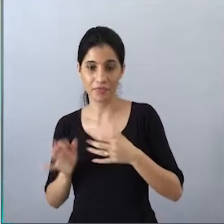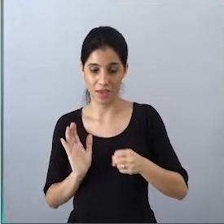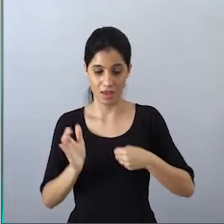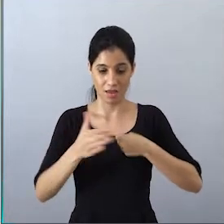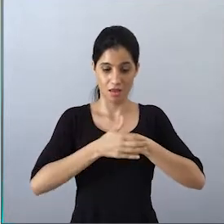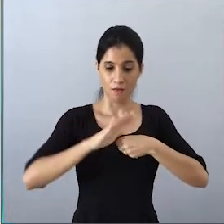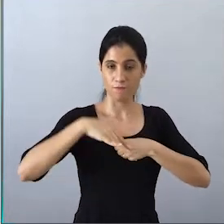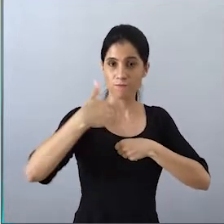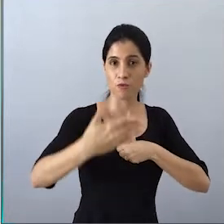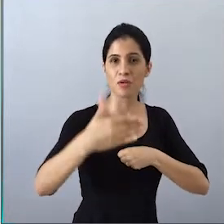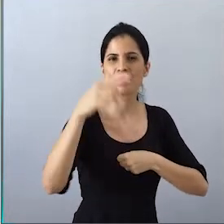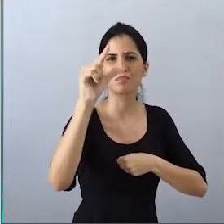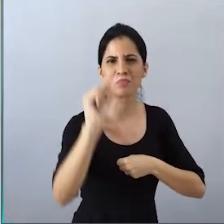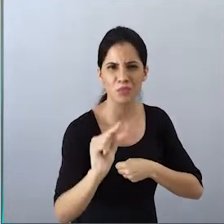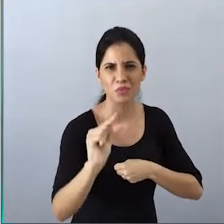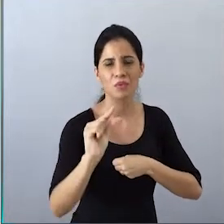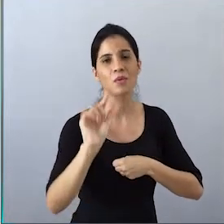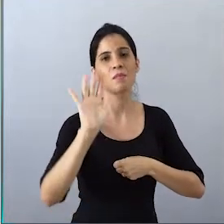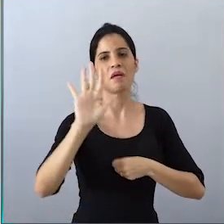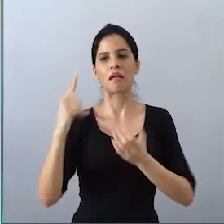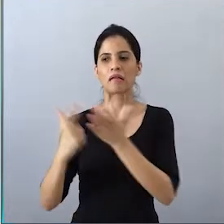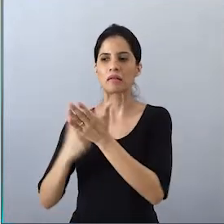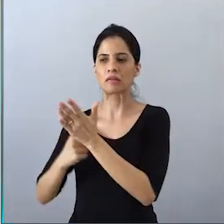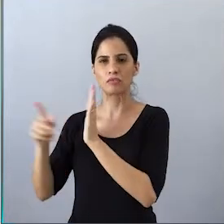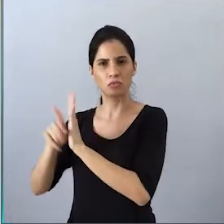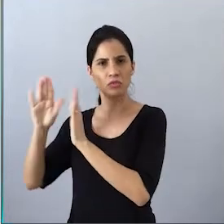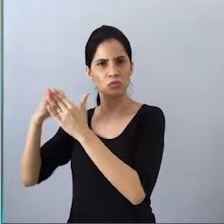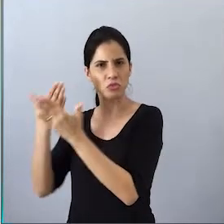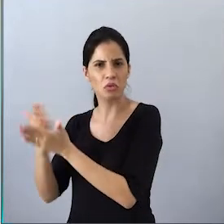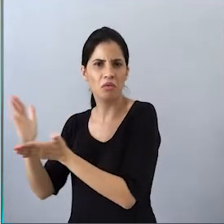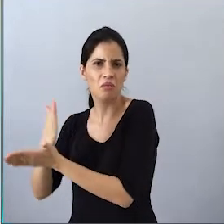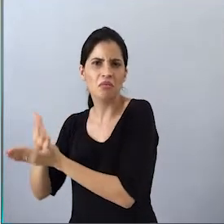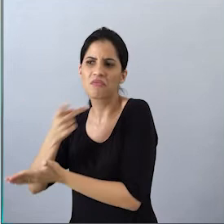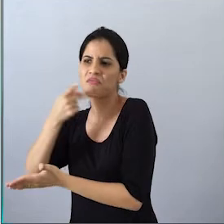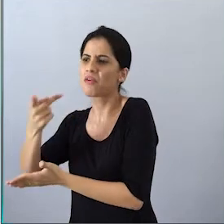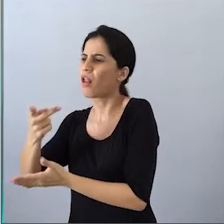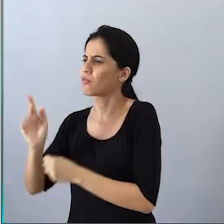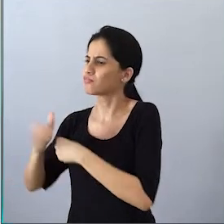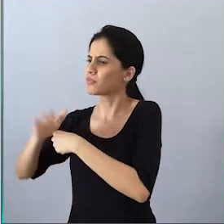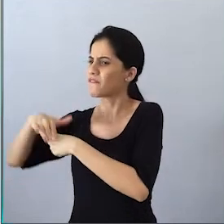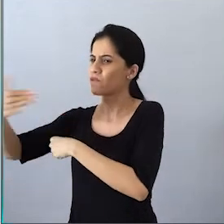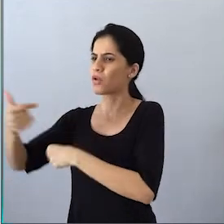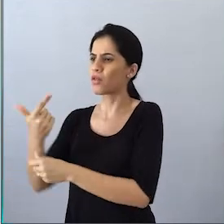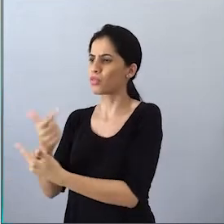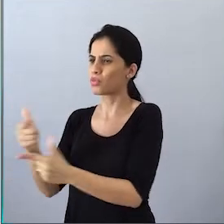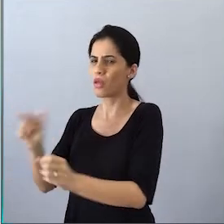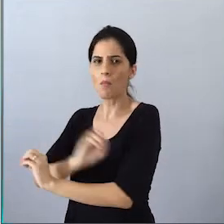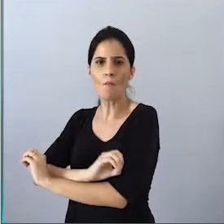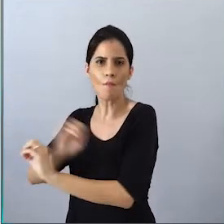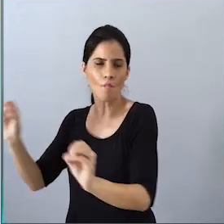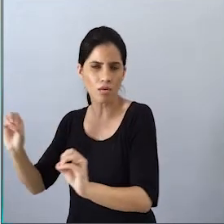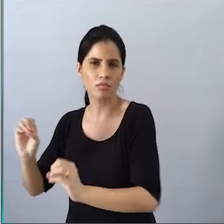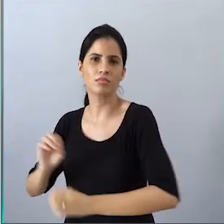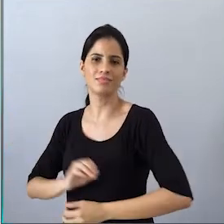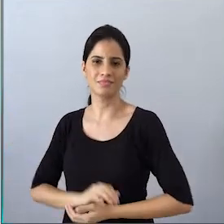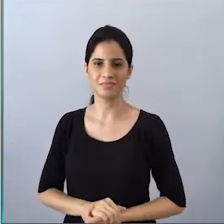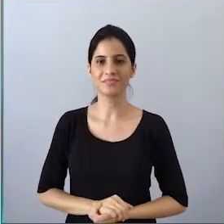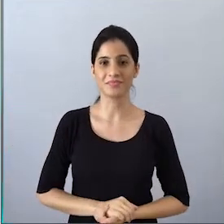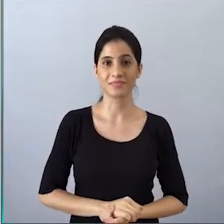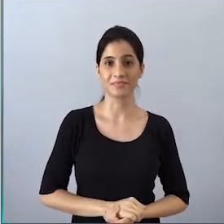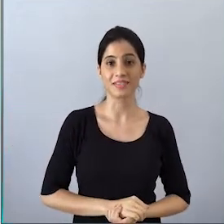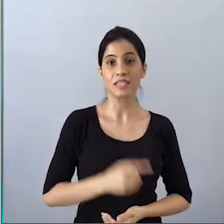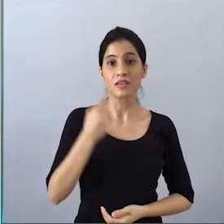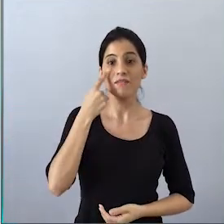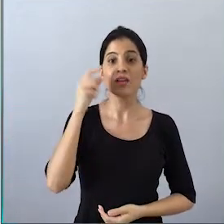determinam como ausente. Este epitélio é responsável pela cobertura das superfícies corpóreas, sejam elas externas ou